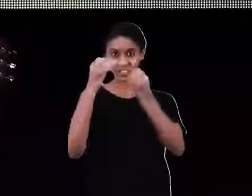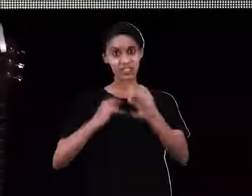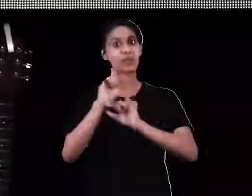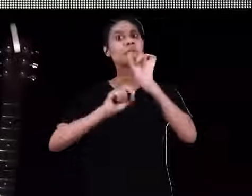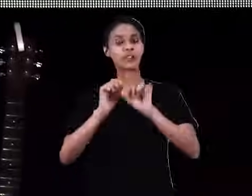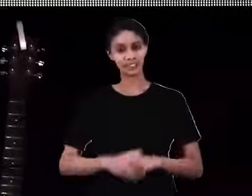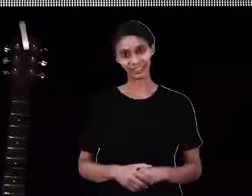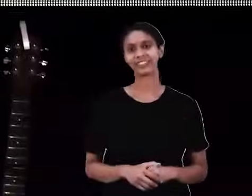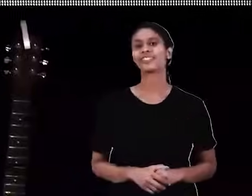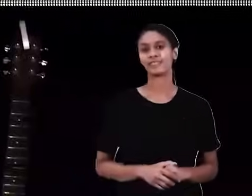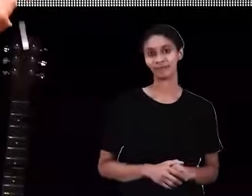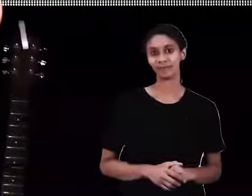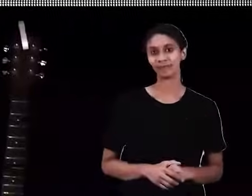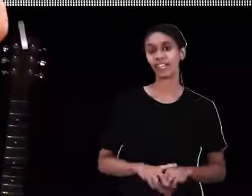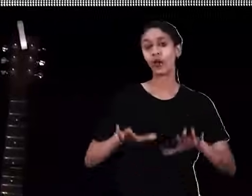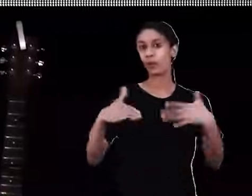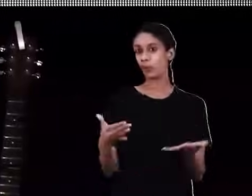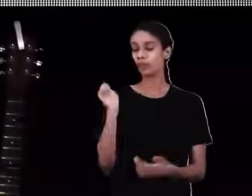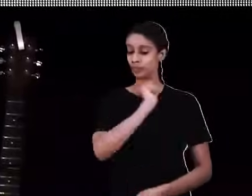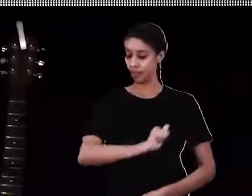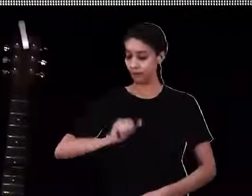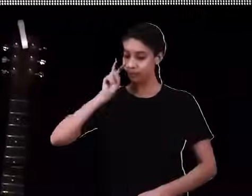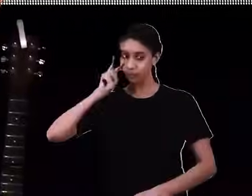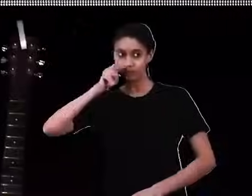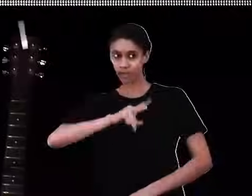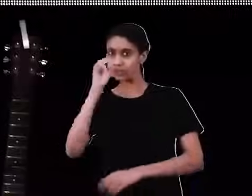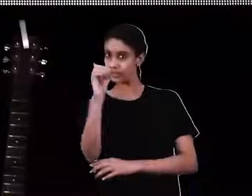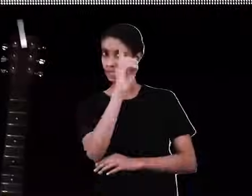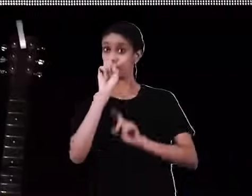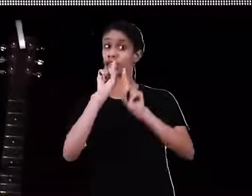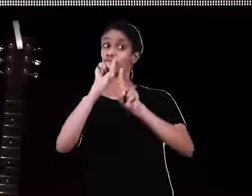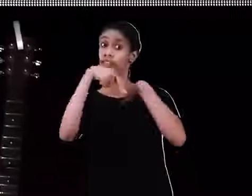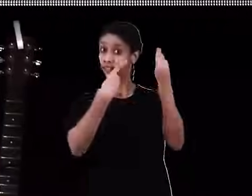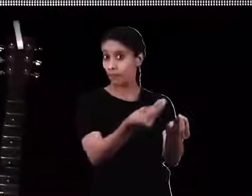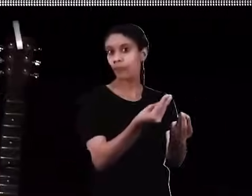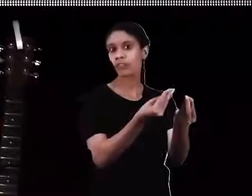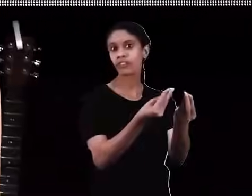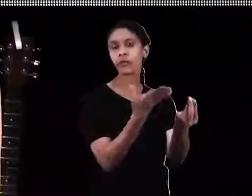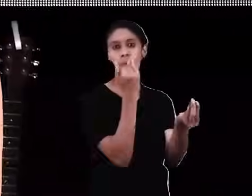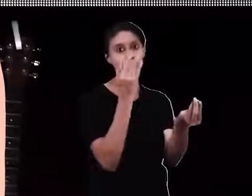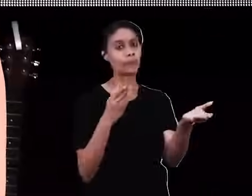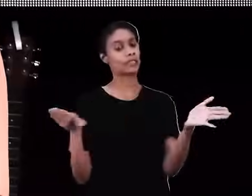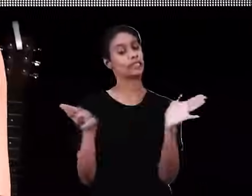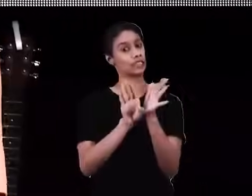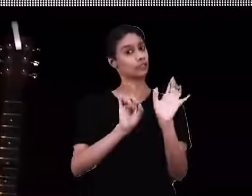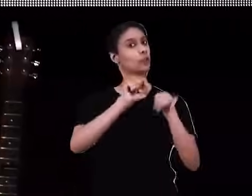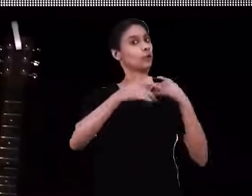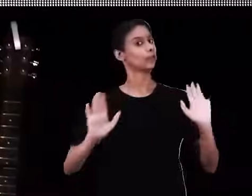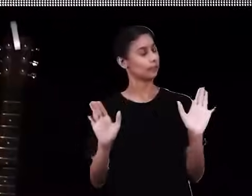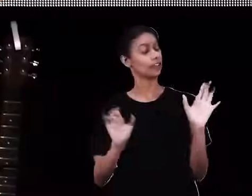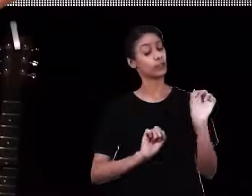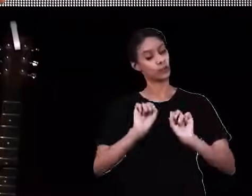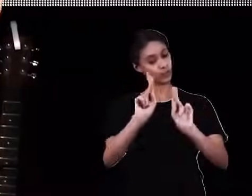assim. Quando Abigail viu Davi, depois que ela mandou a comida na frente, para dar tempo dela chegar, né,